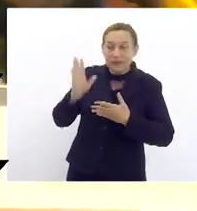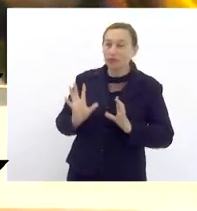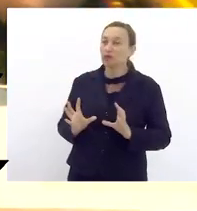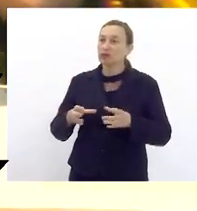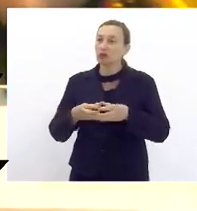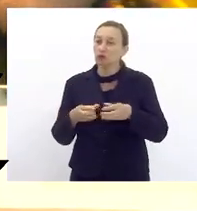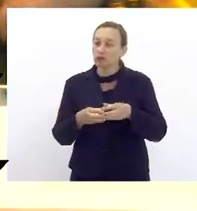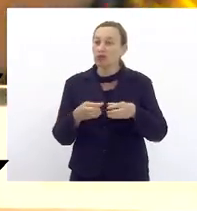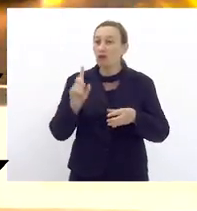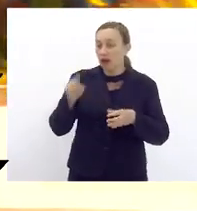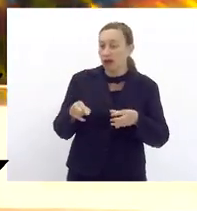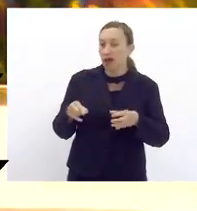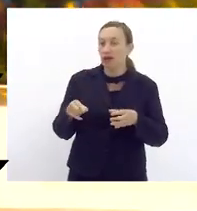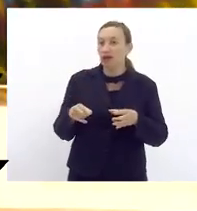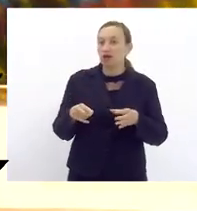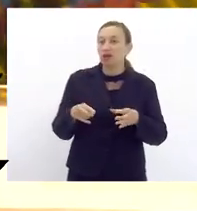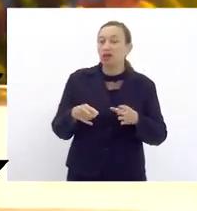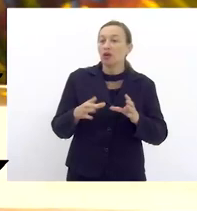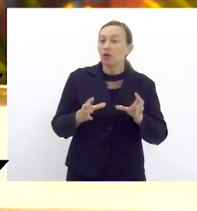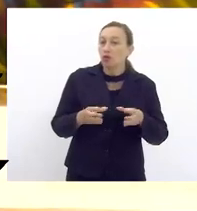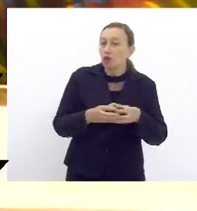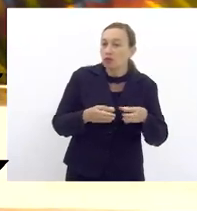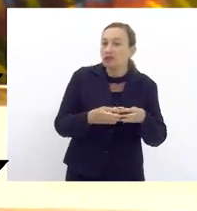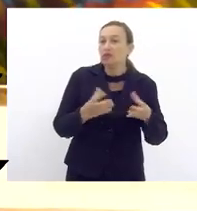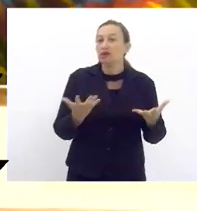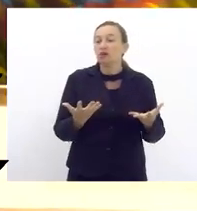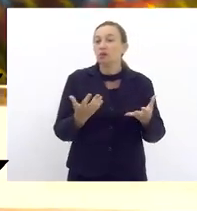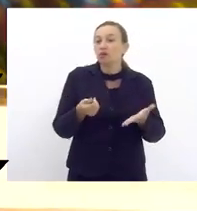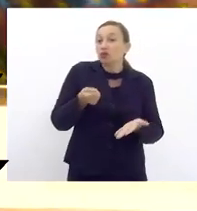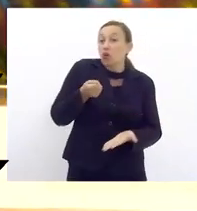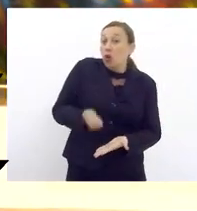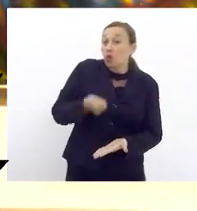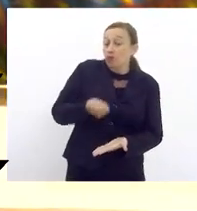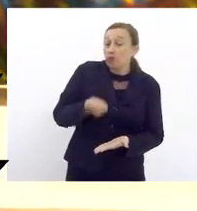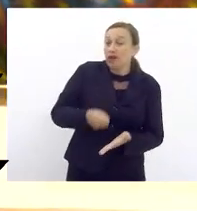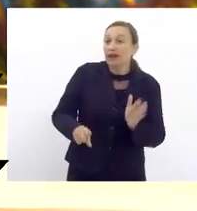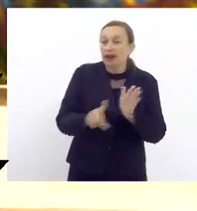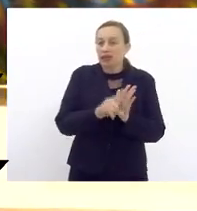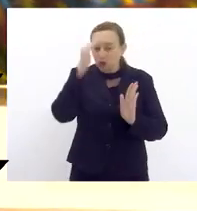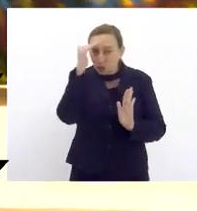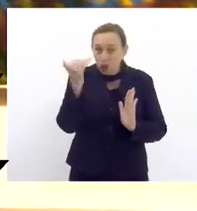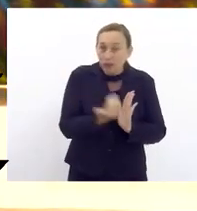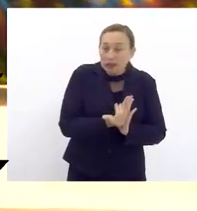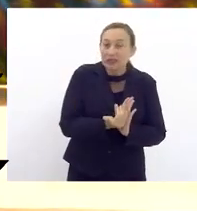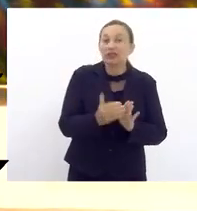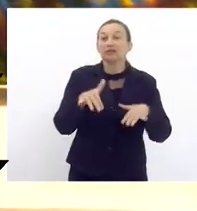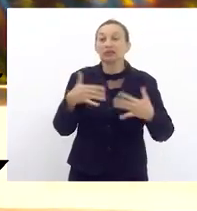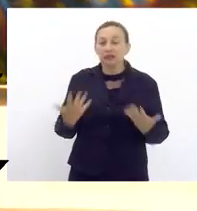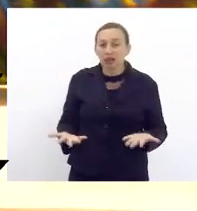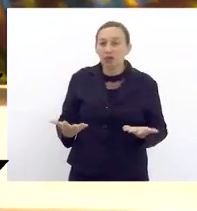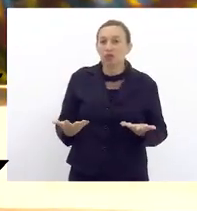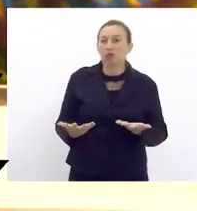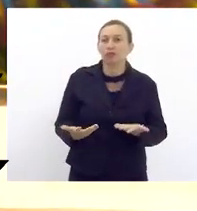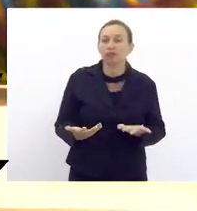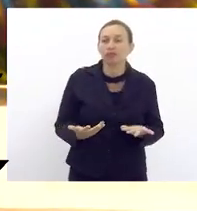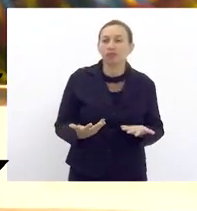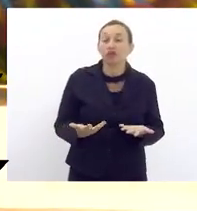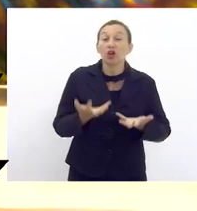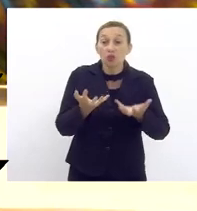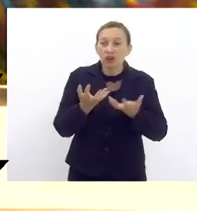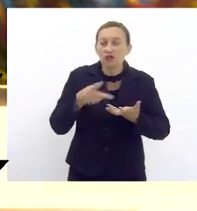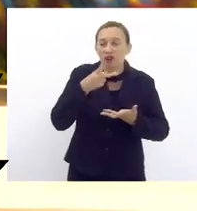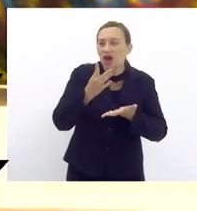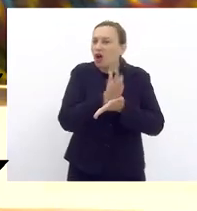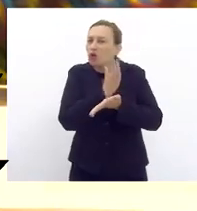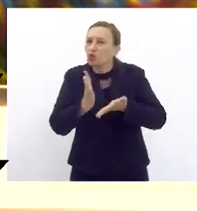comissão né que é um é uma comissão que faz com que obriga que as leis sejam cumpridas né então eu quero dizer